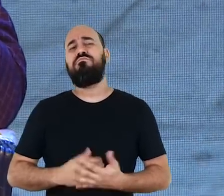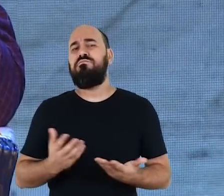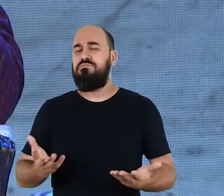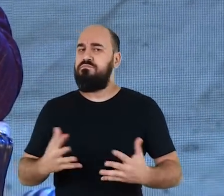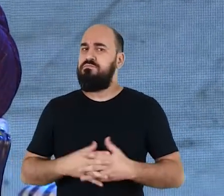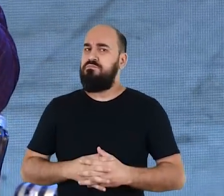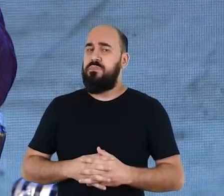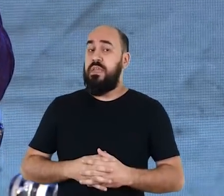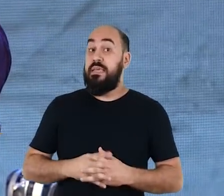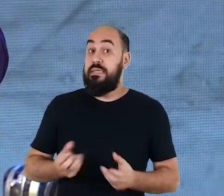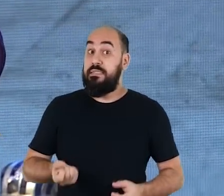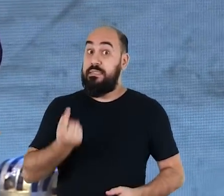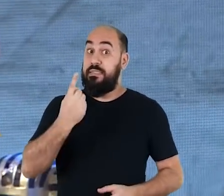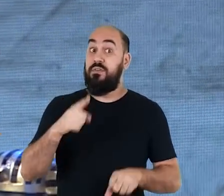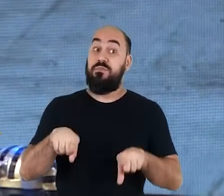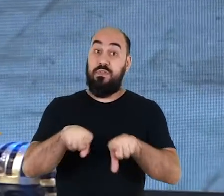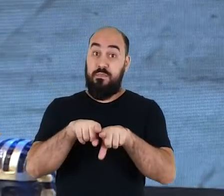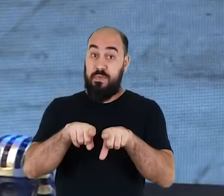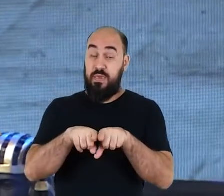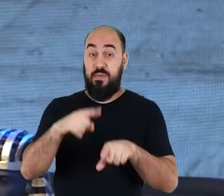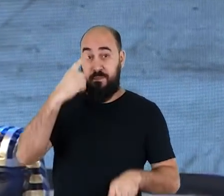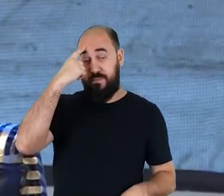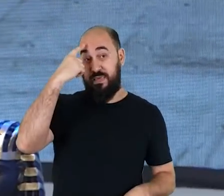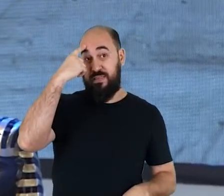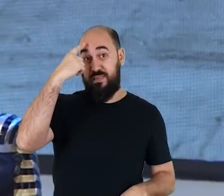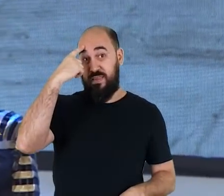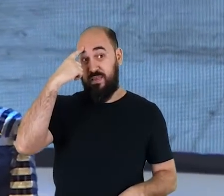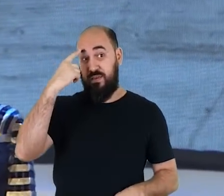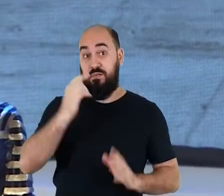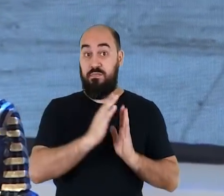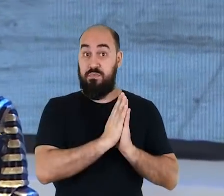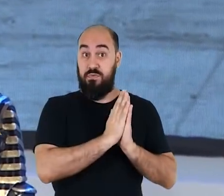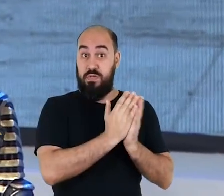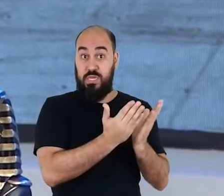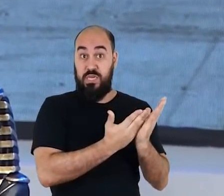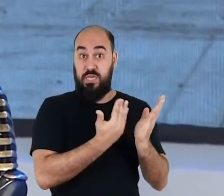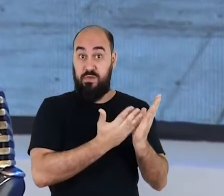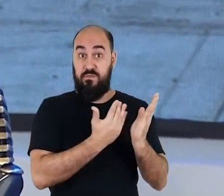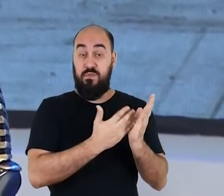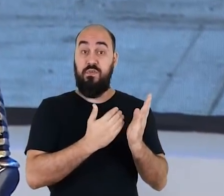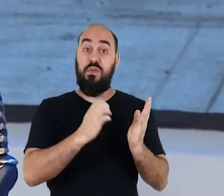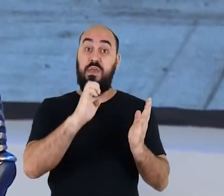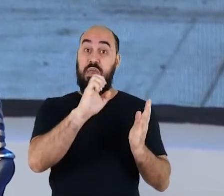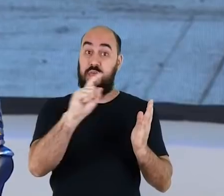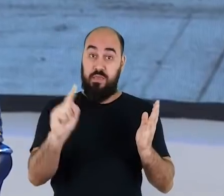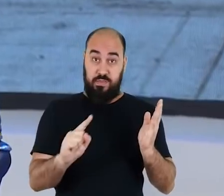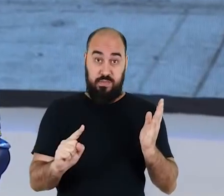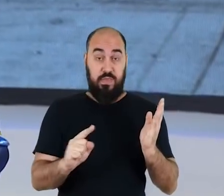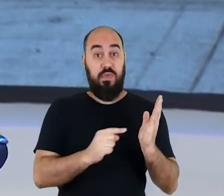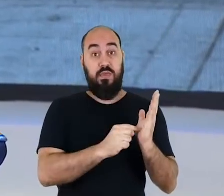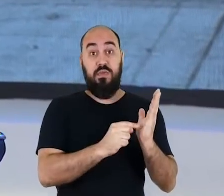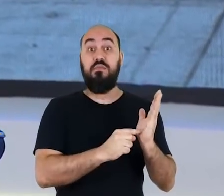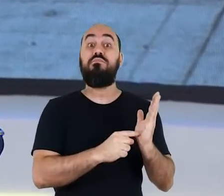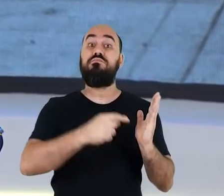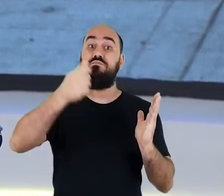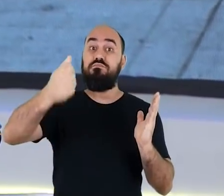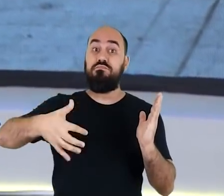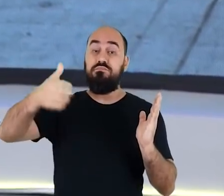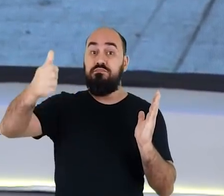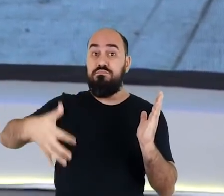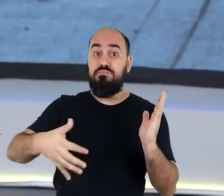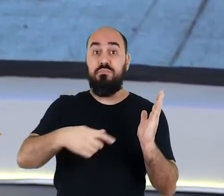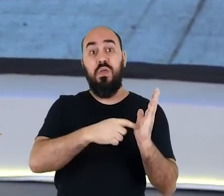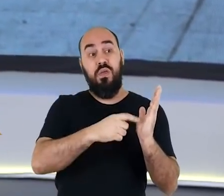Aliás, é mais estranho ainda, pessoal, se lembrarmos que o próprio livro de Ezequiel, no capítulo 26, onde há esse oráculo,